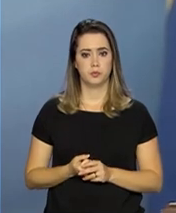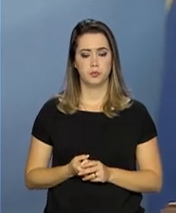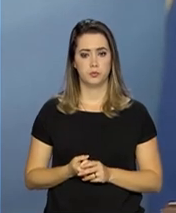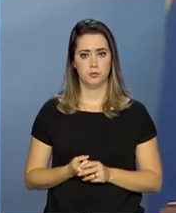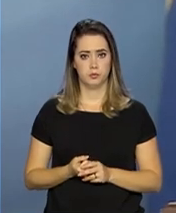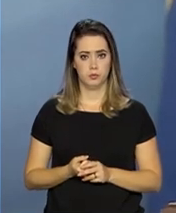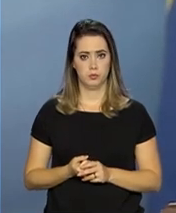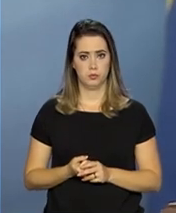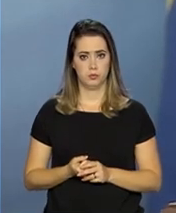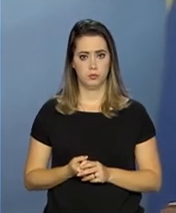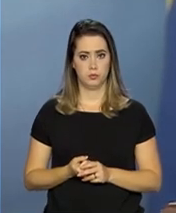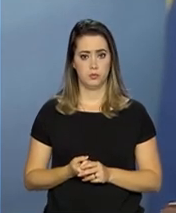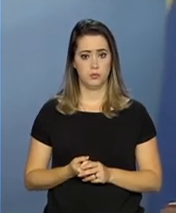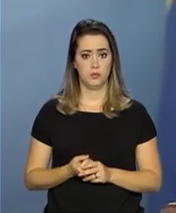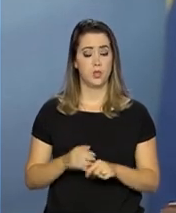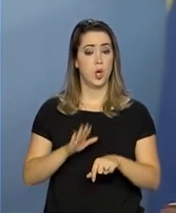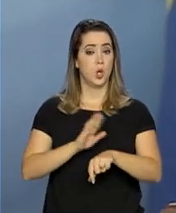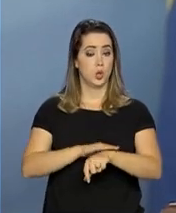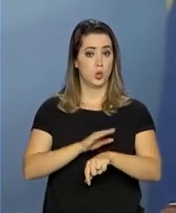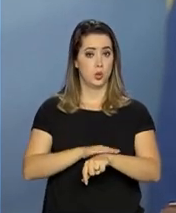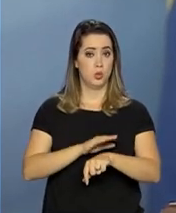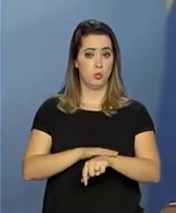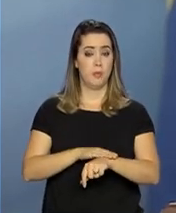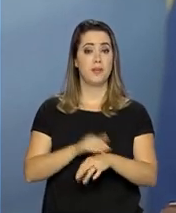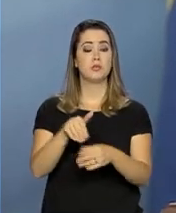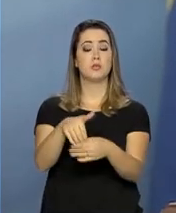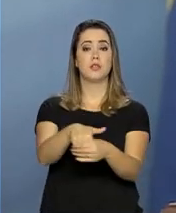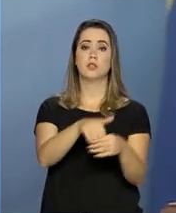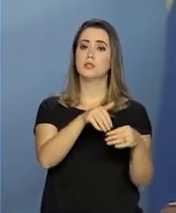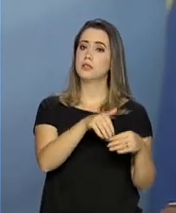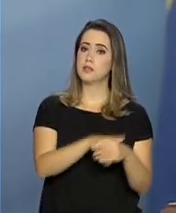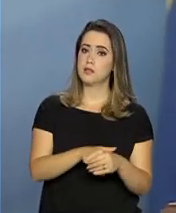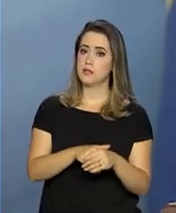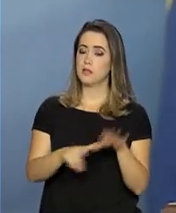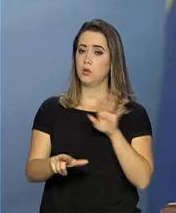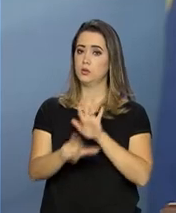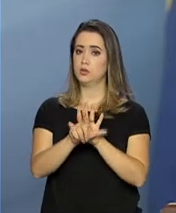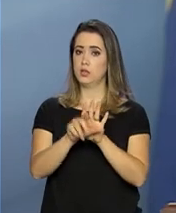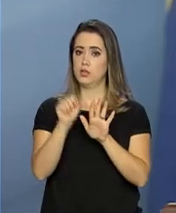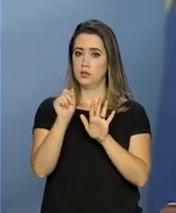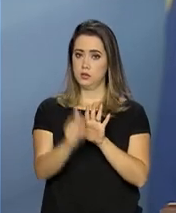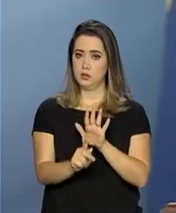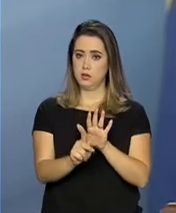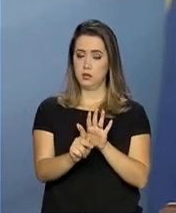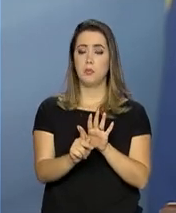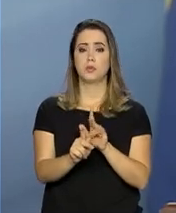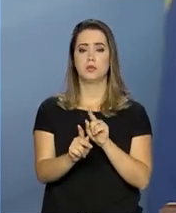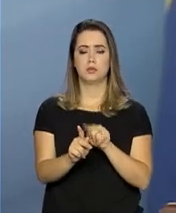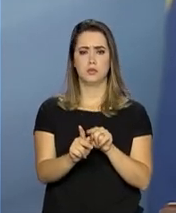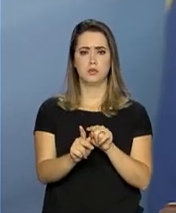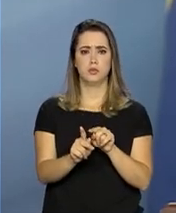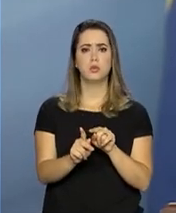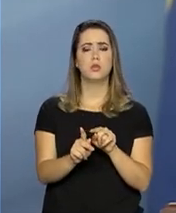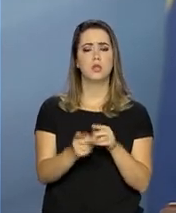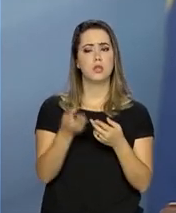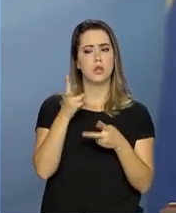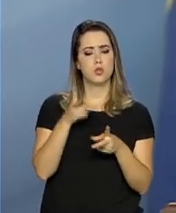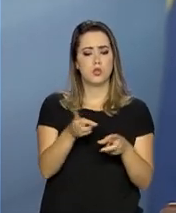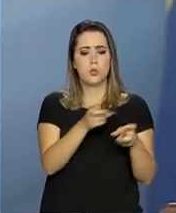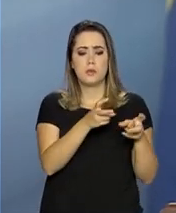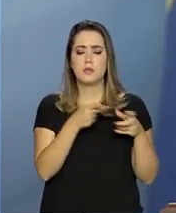Quando ela estiver para ser votada, e naturalmente isto, segundo a